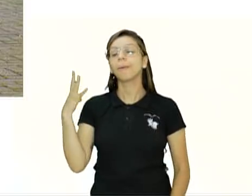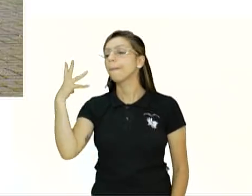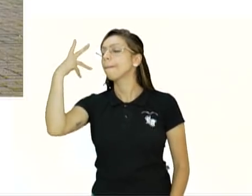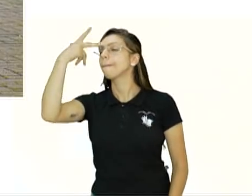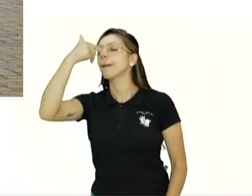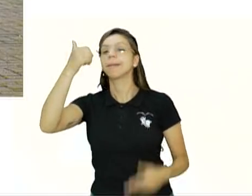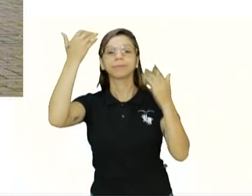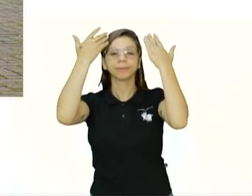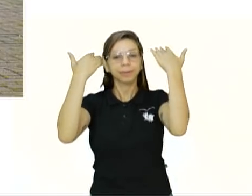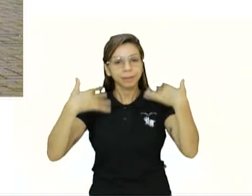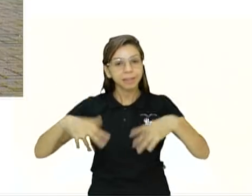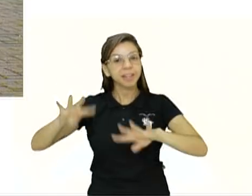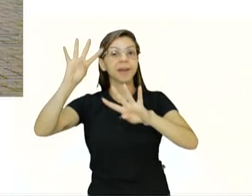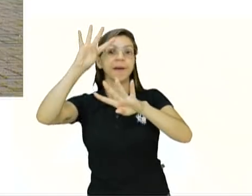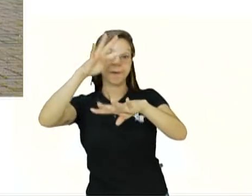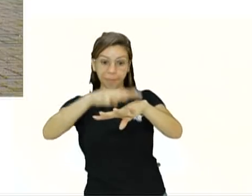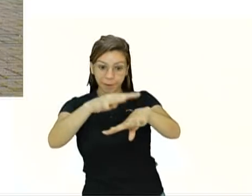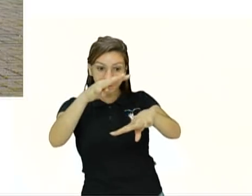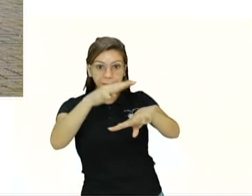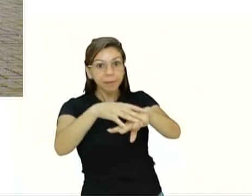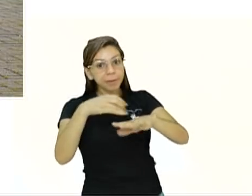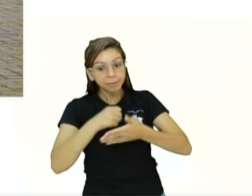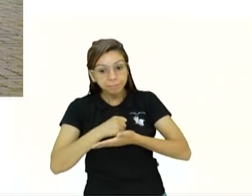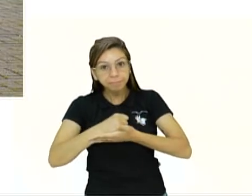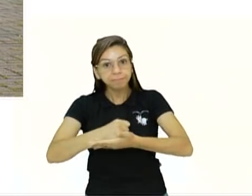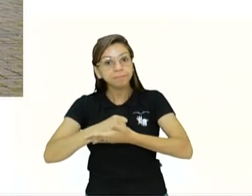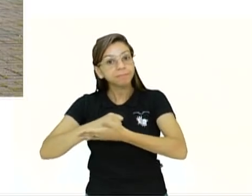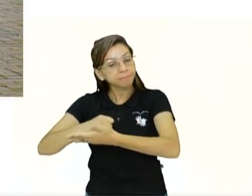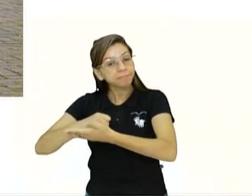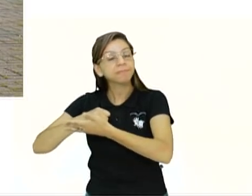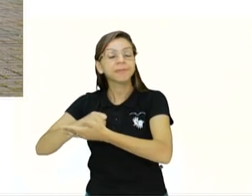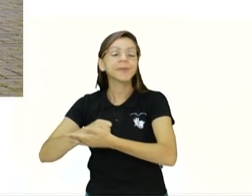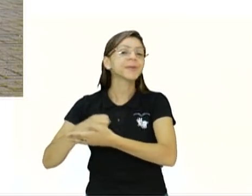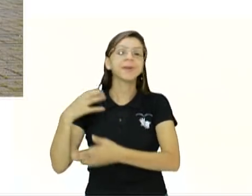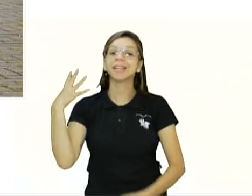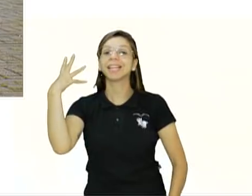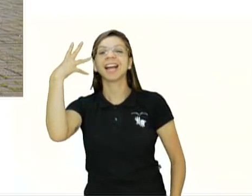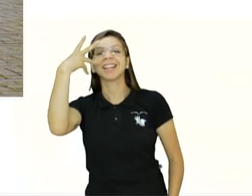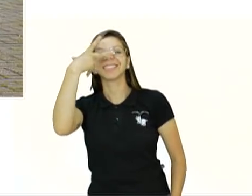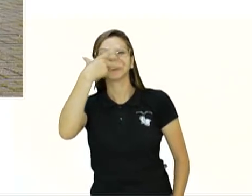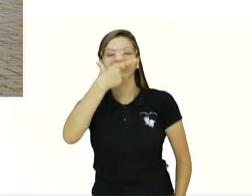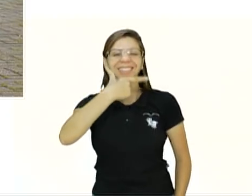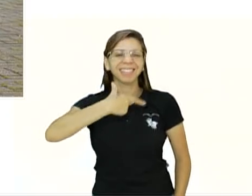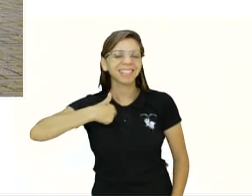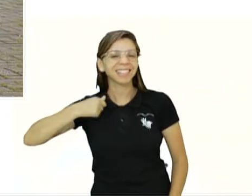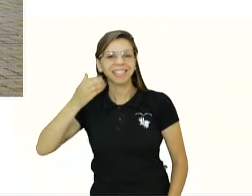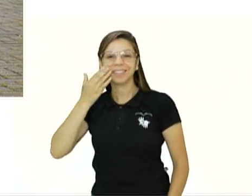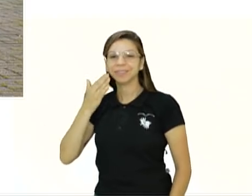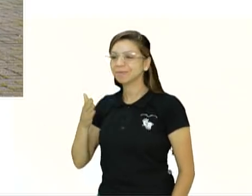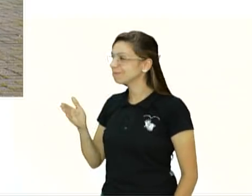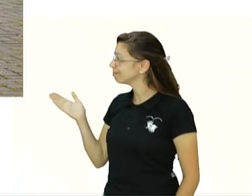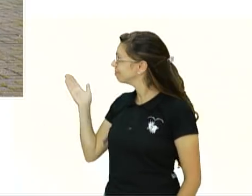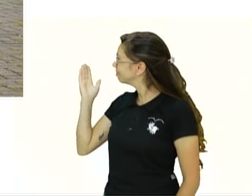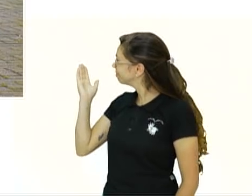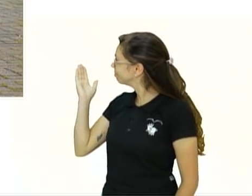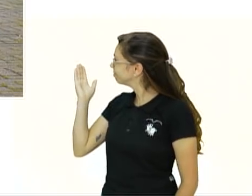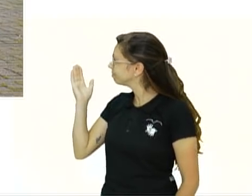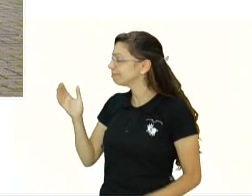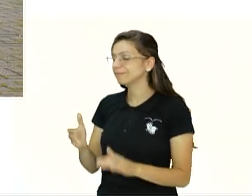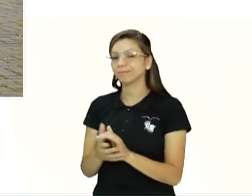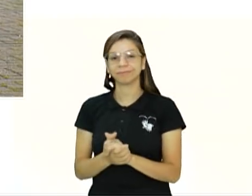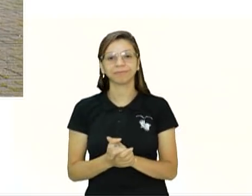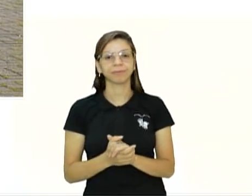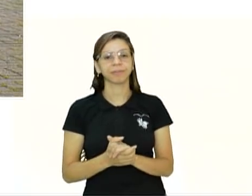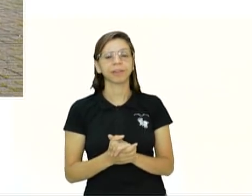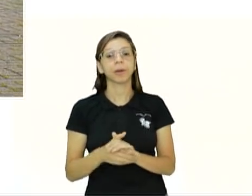natural, a matemática vem contribuir com essa linda arquitetura que está aqui atrás de mim. O mirante do